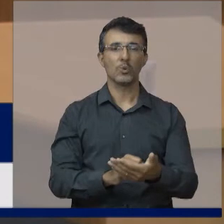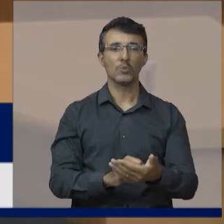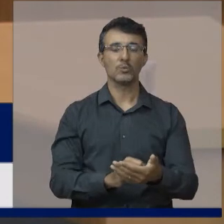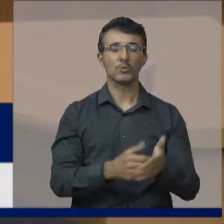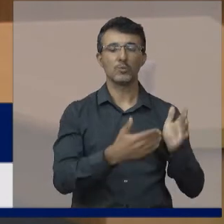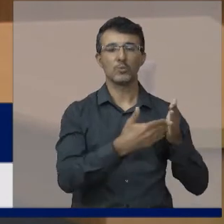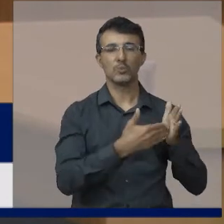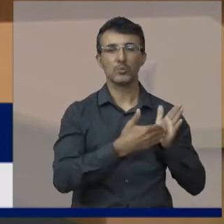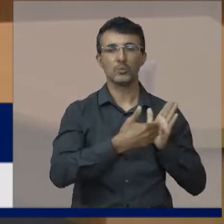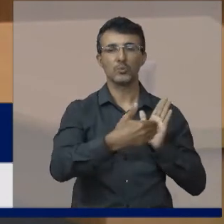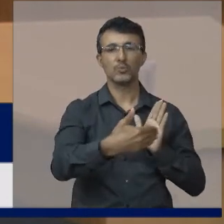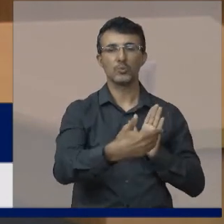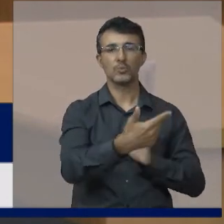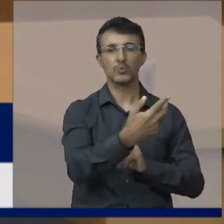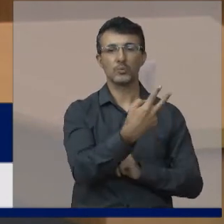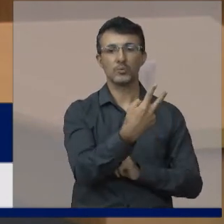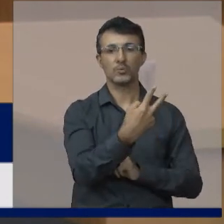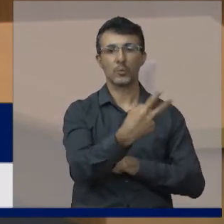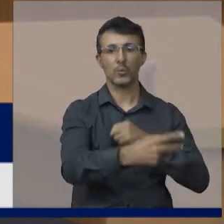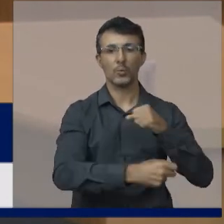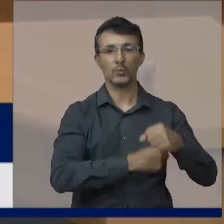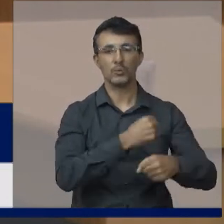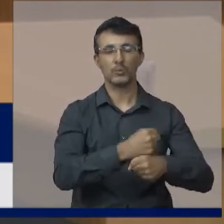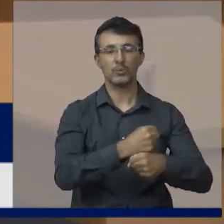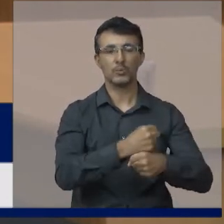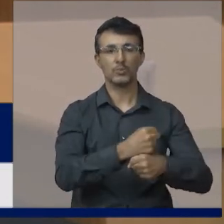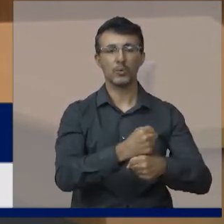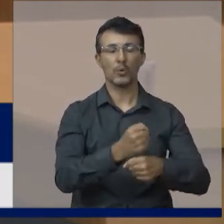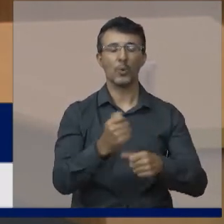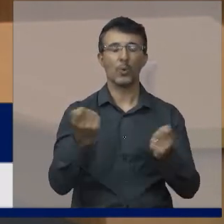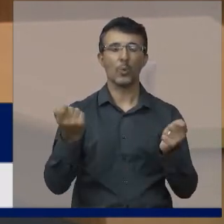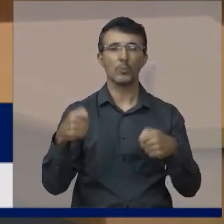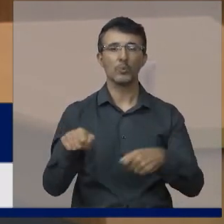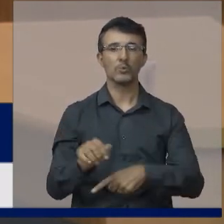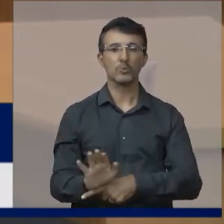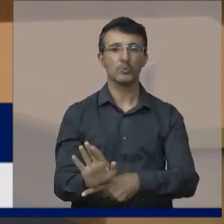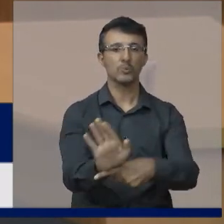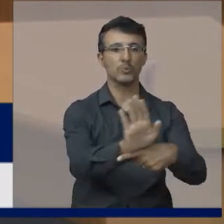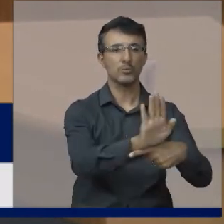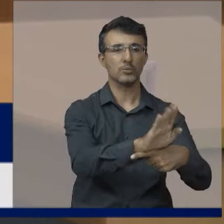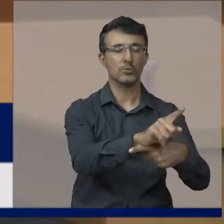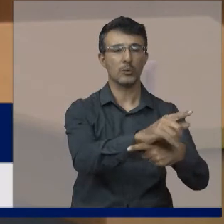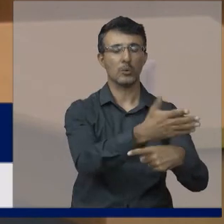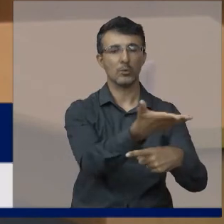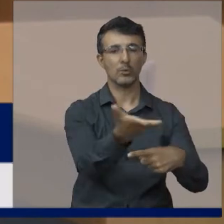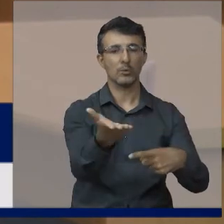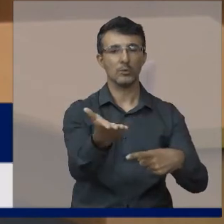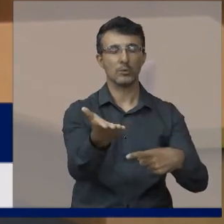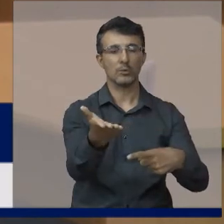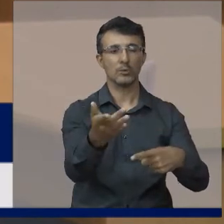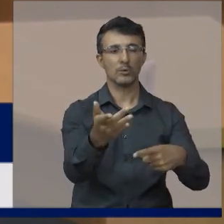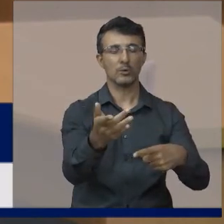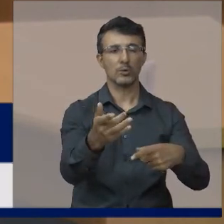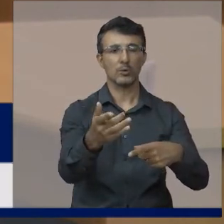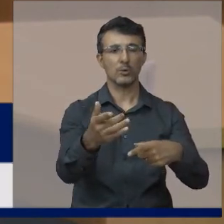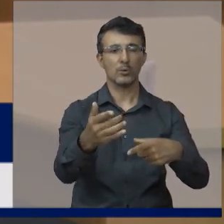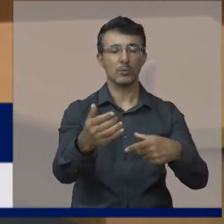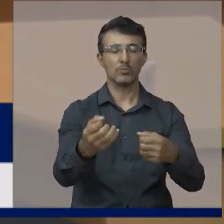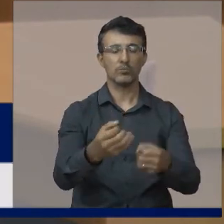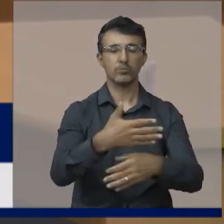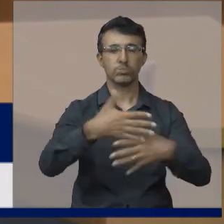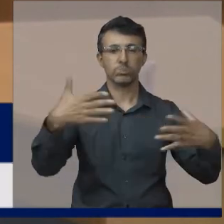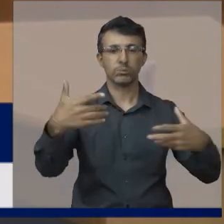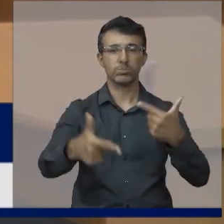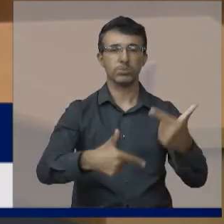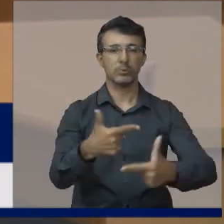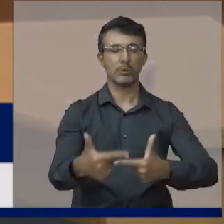Pude contribuir com a Vossa Senhoria, um grande trabalho que foi realizado pela mesa diretora. E eu fico muito